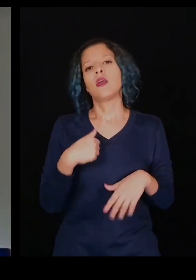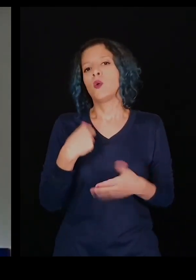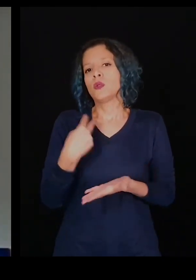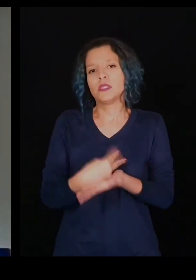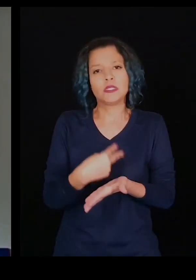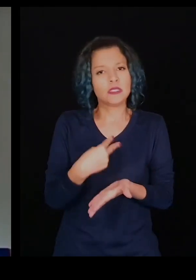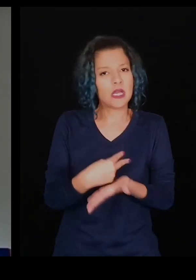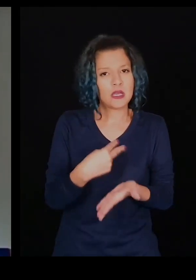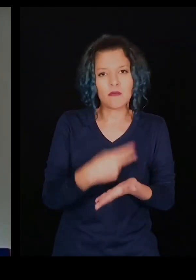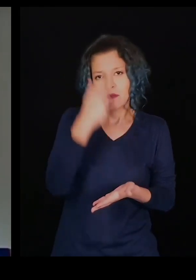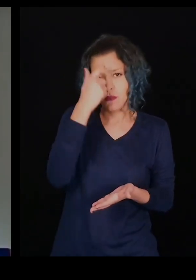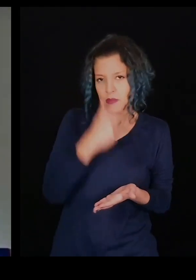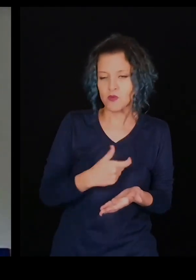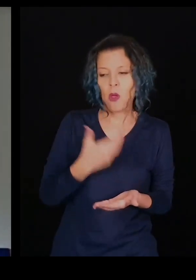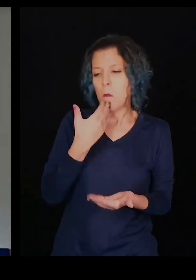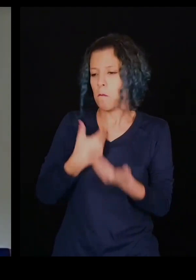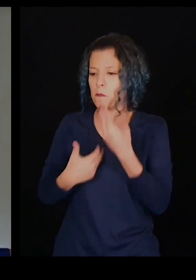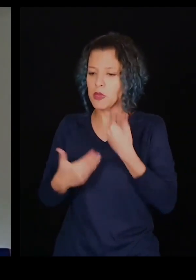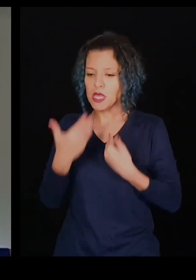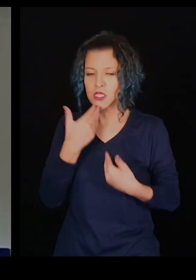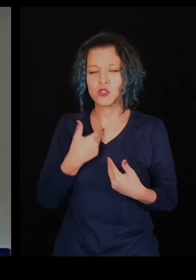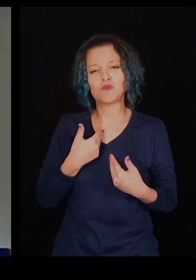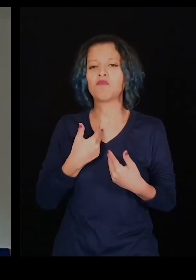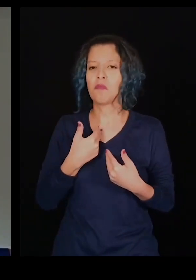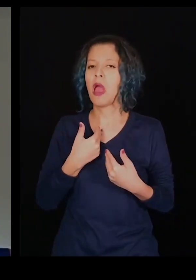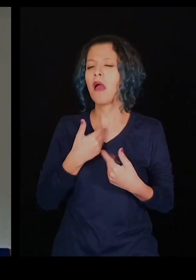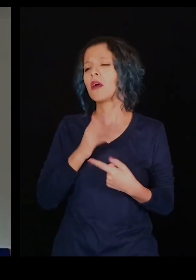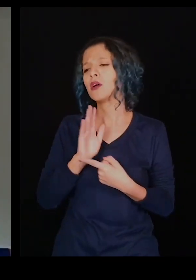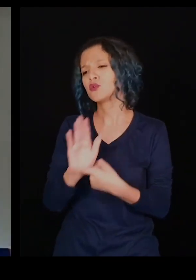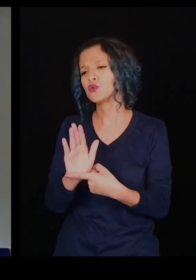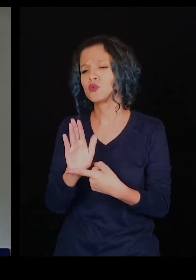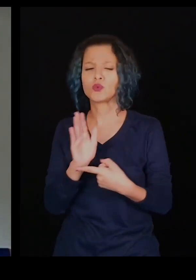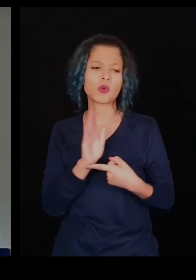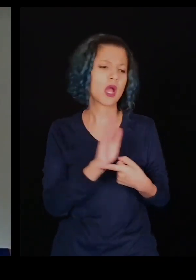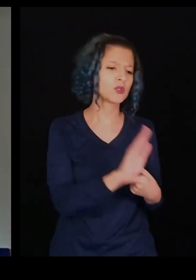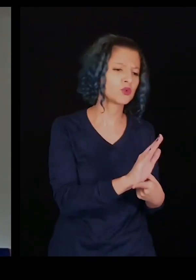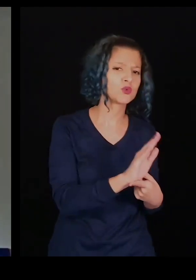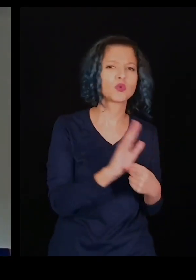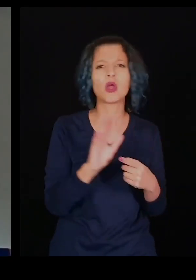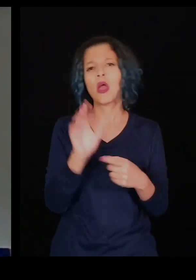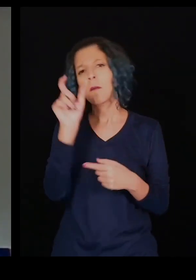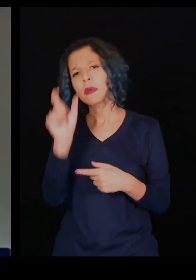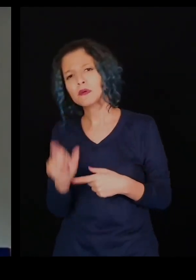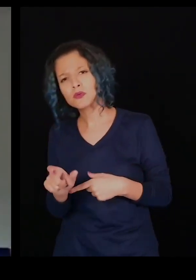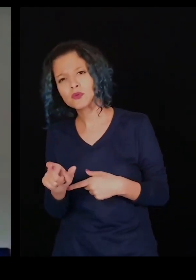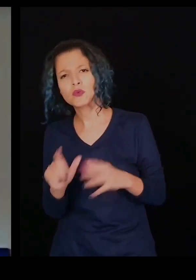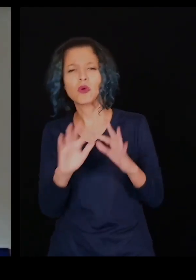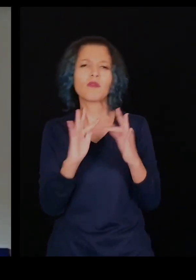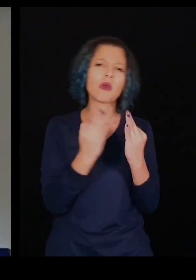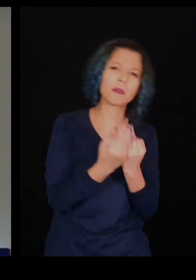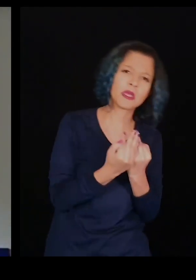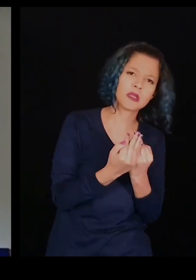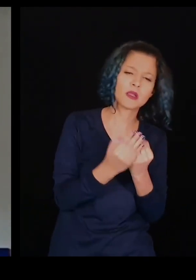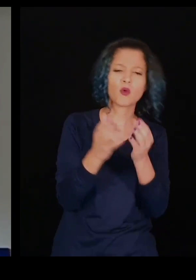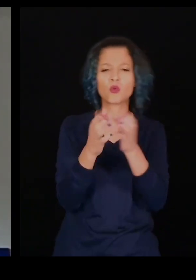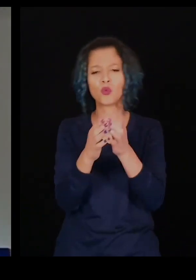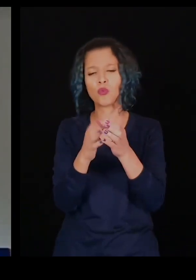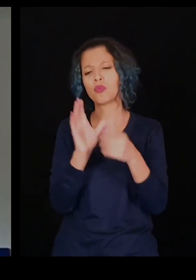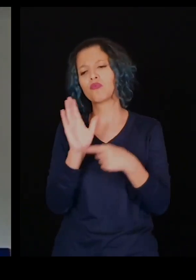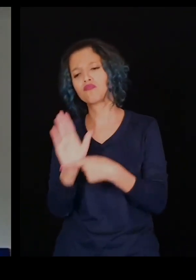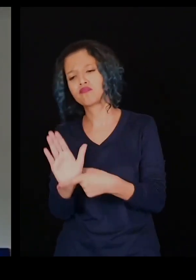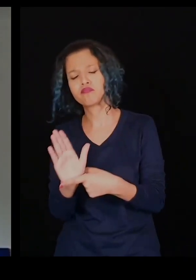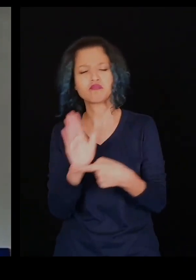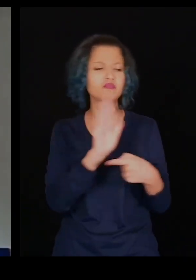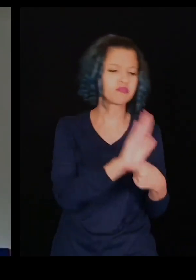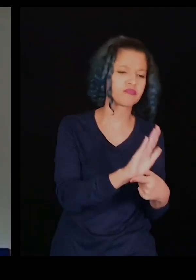gente ajuda aqui, uma pessoa aqui, uma família ali, um grupo lá, e, nos últimos anos, esses pedidos eram